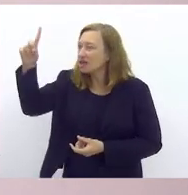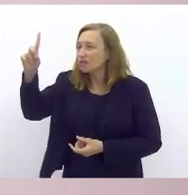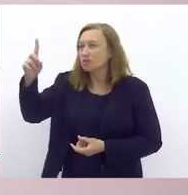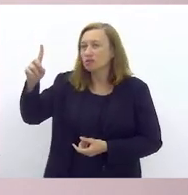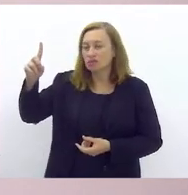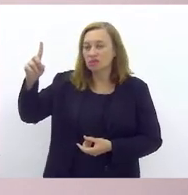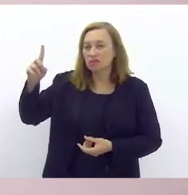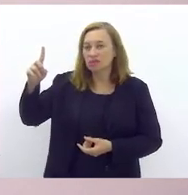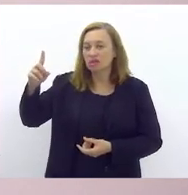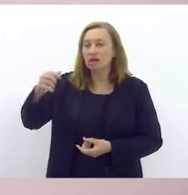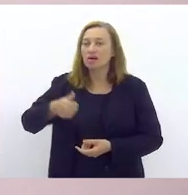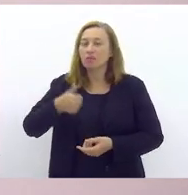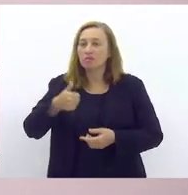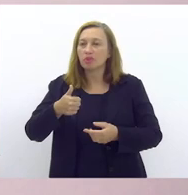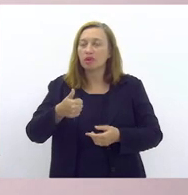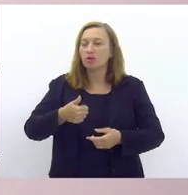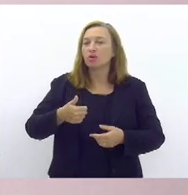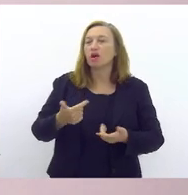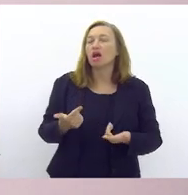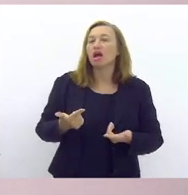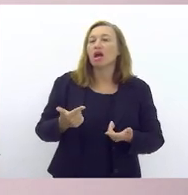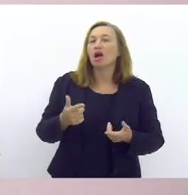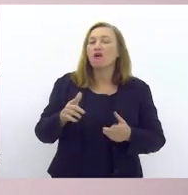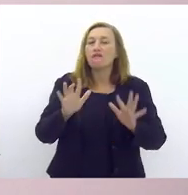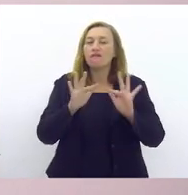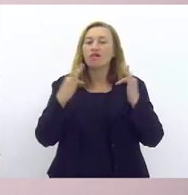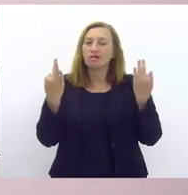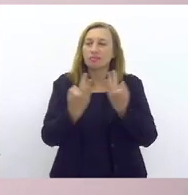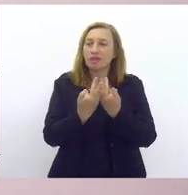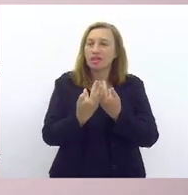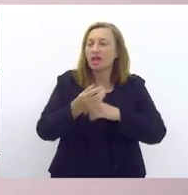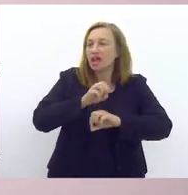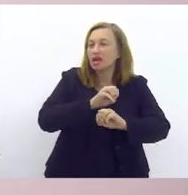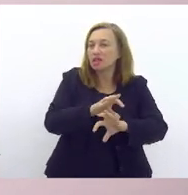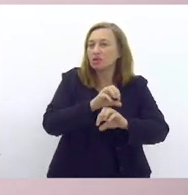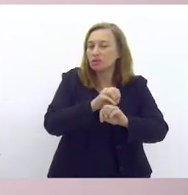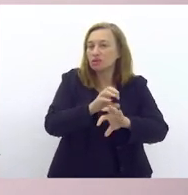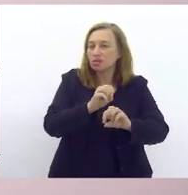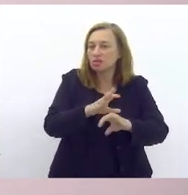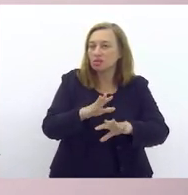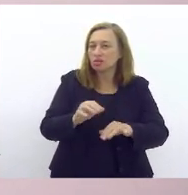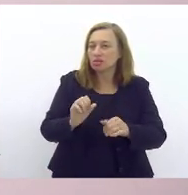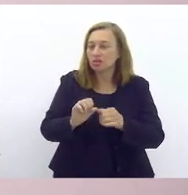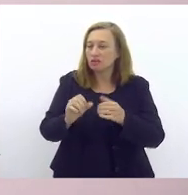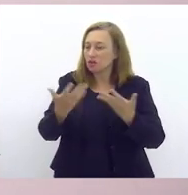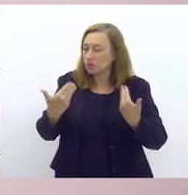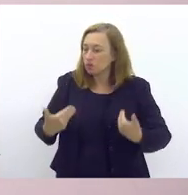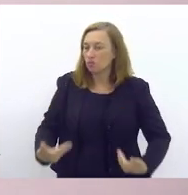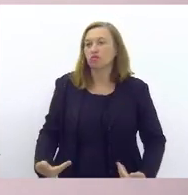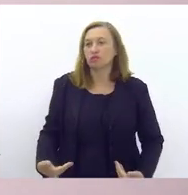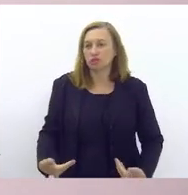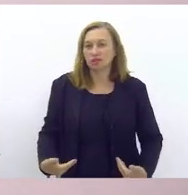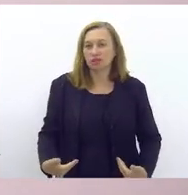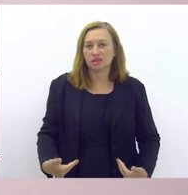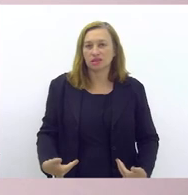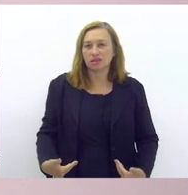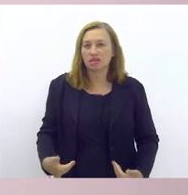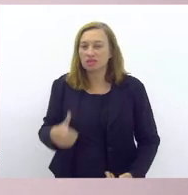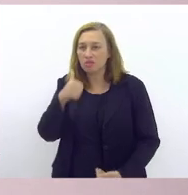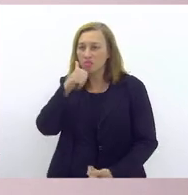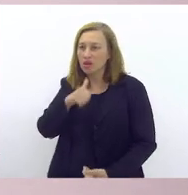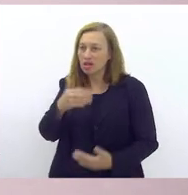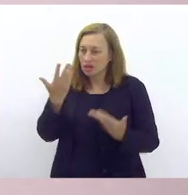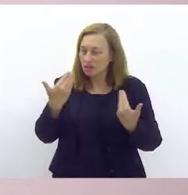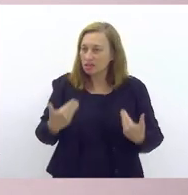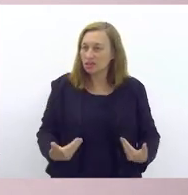lugar, minha família, e a educação é o que me fez estar aqui hoje. Ser essa mulher que